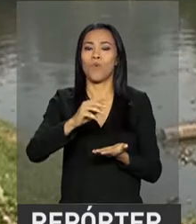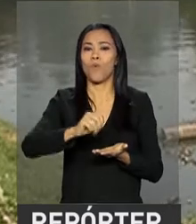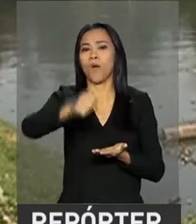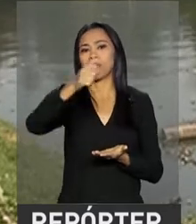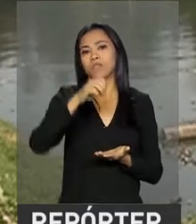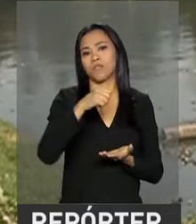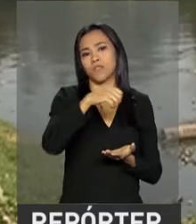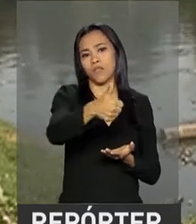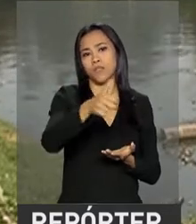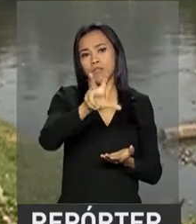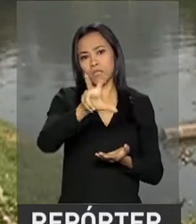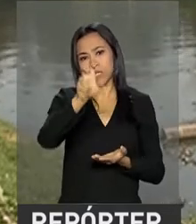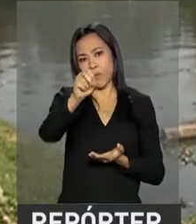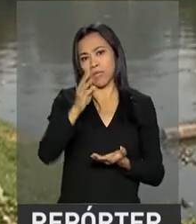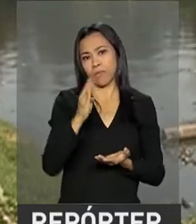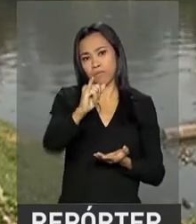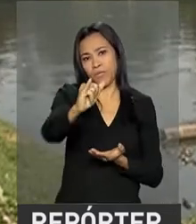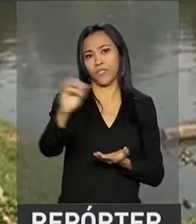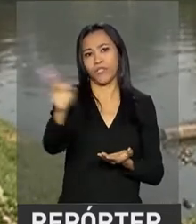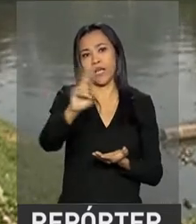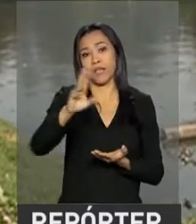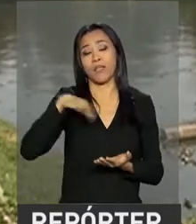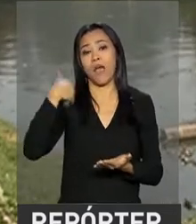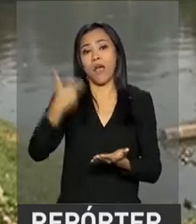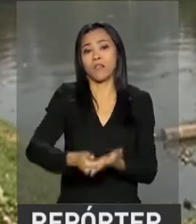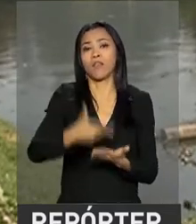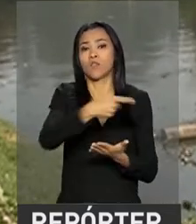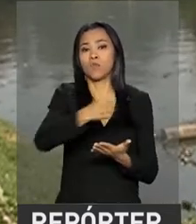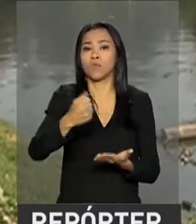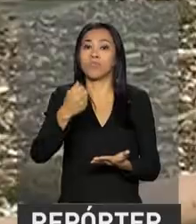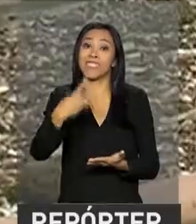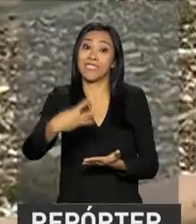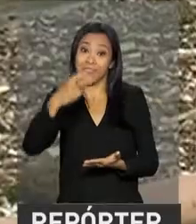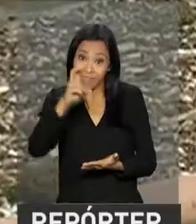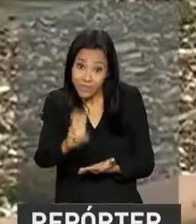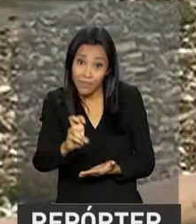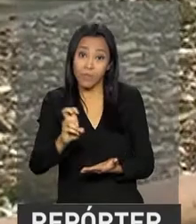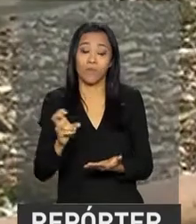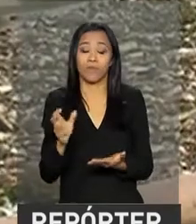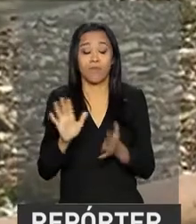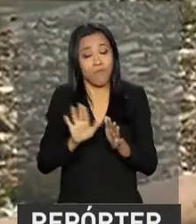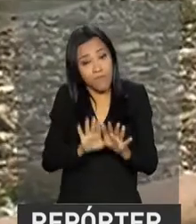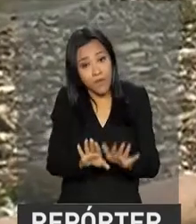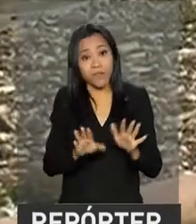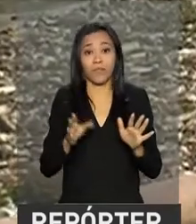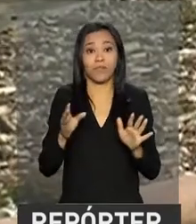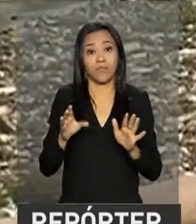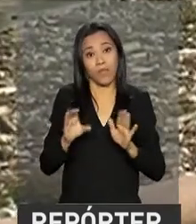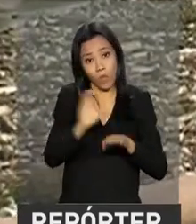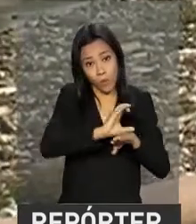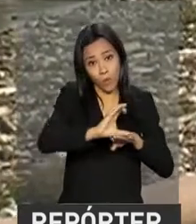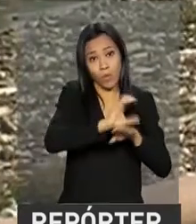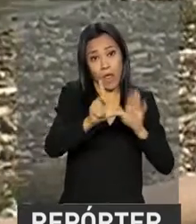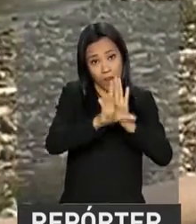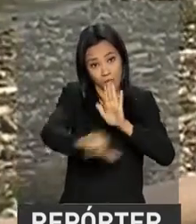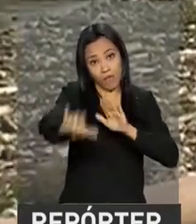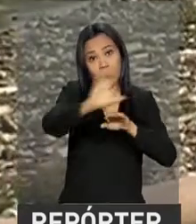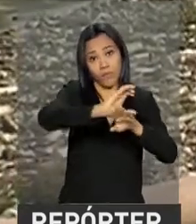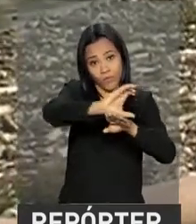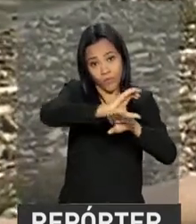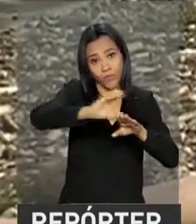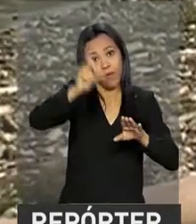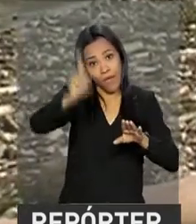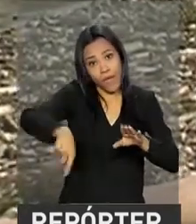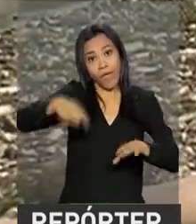150 bilhões de reais até 2035. Mas pela Constituição, esta é uma obrigação